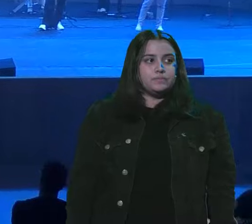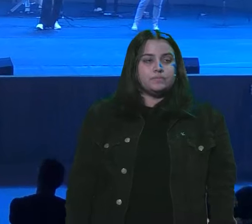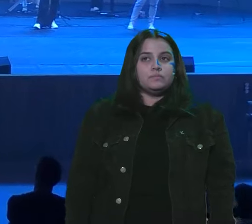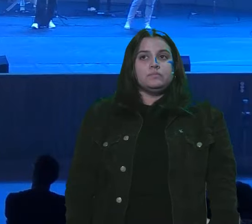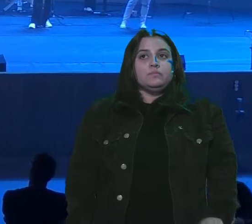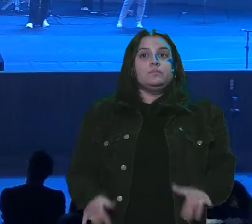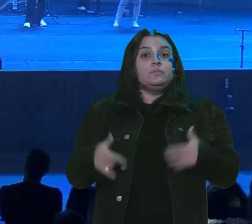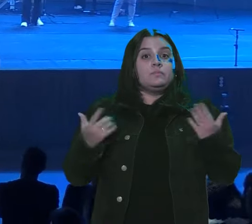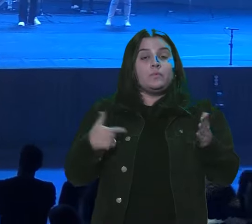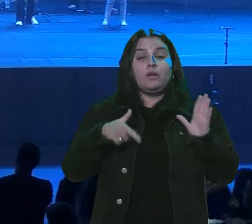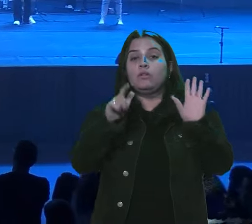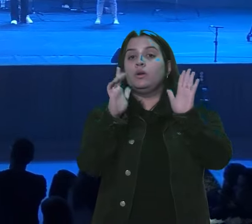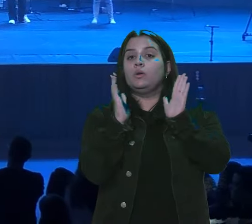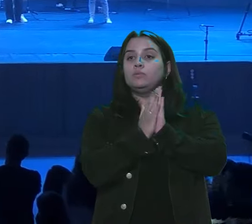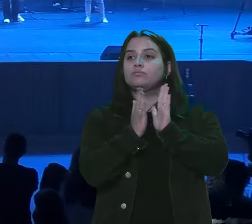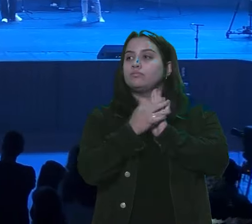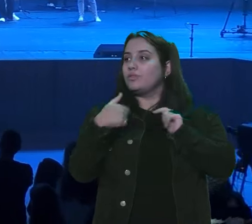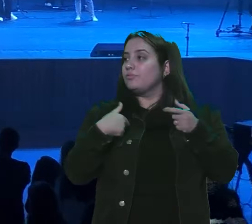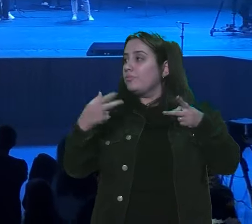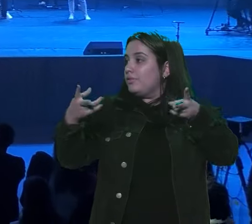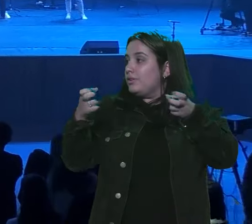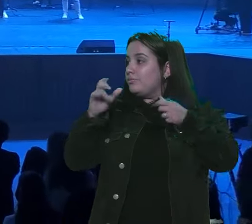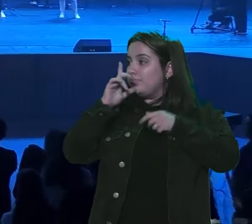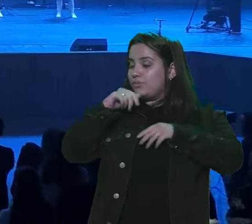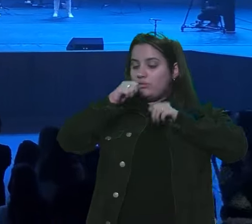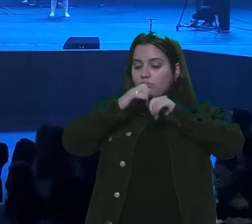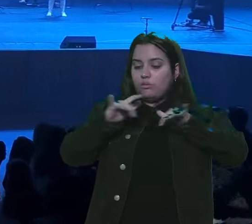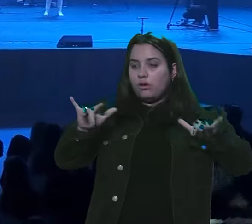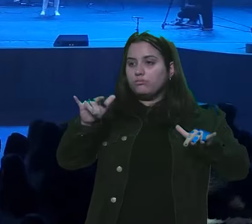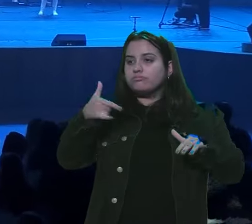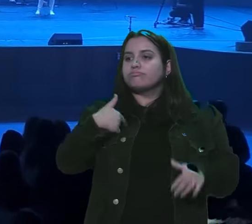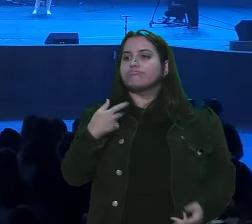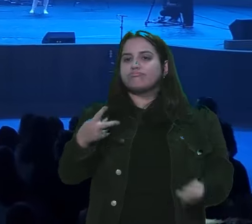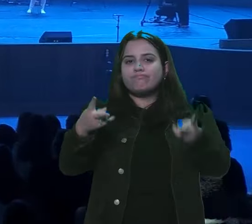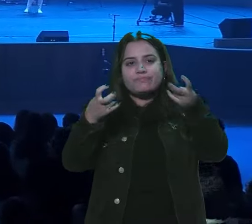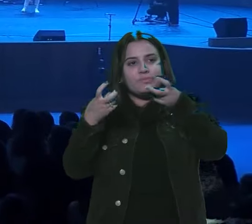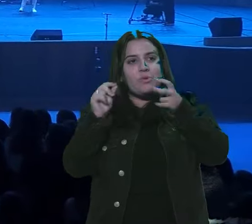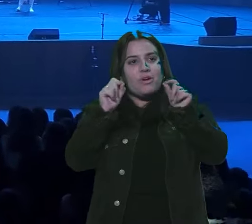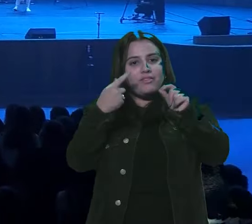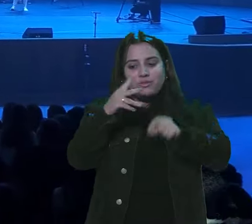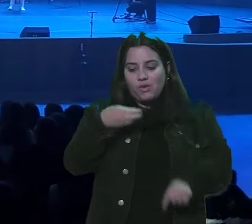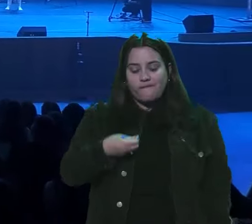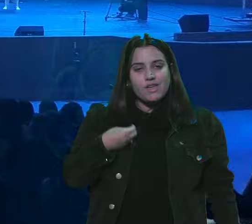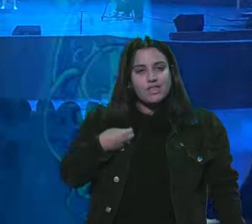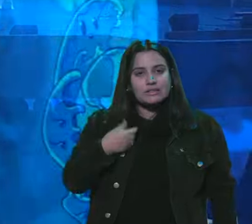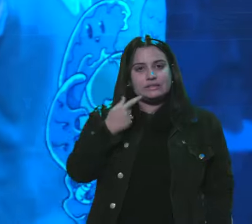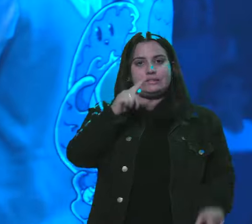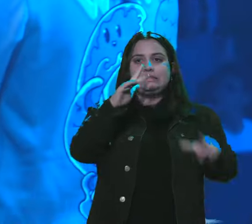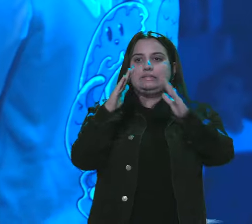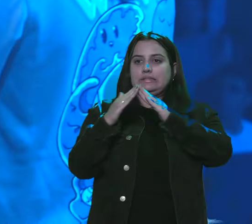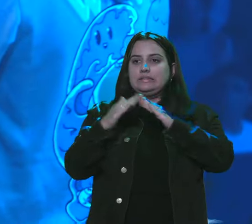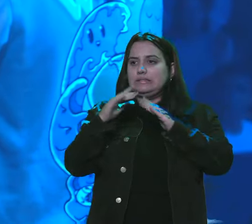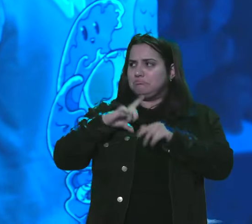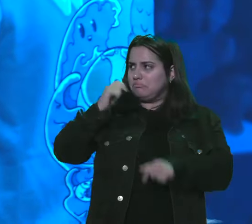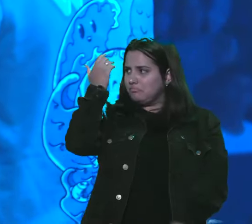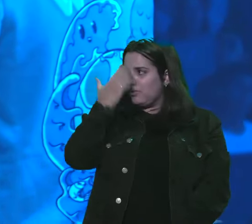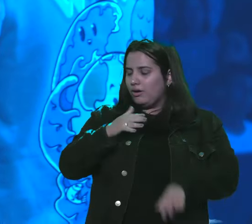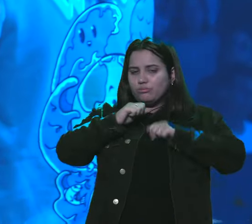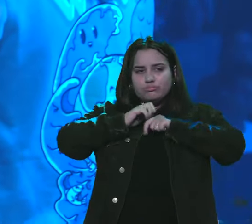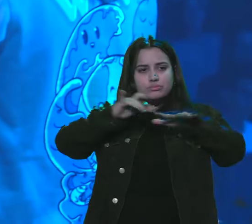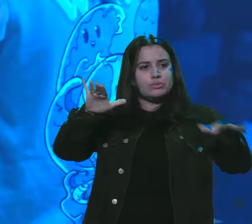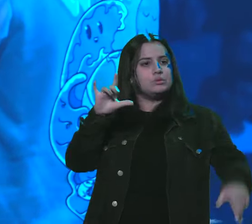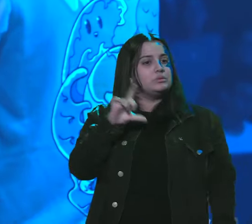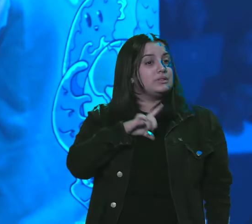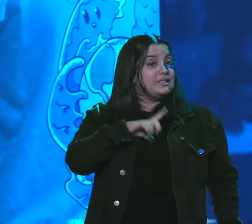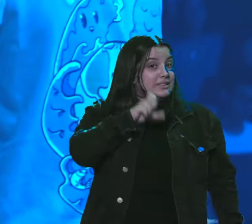rio entrando na sua vida, entrando na sua casa. E se você quer que esse rio da